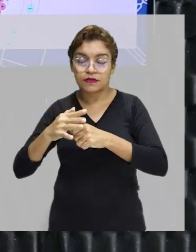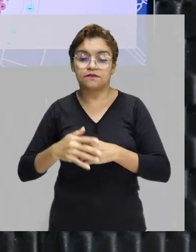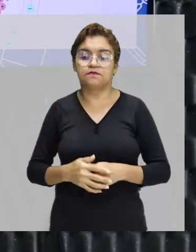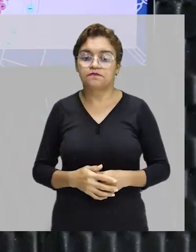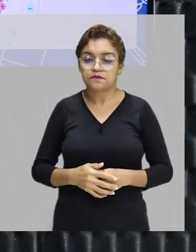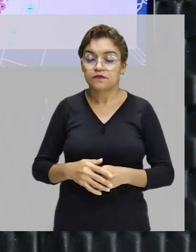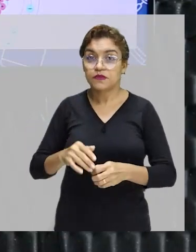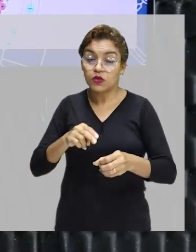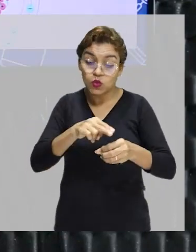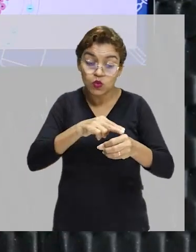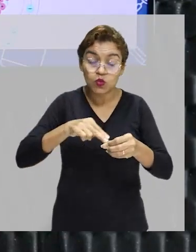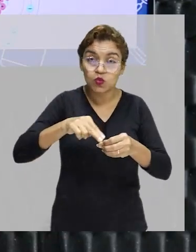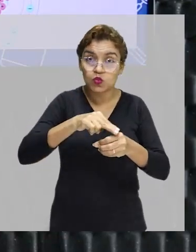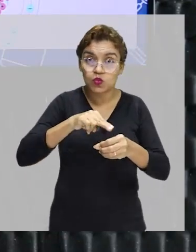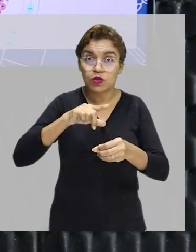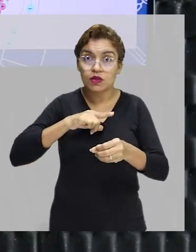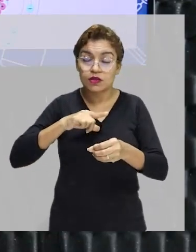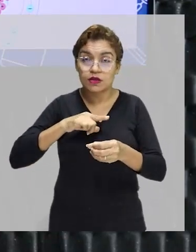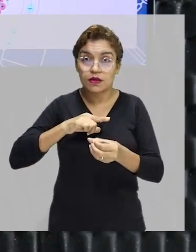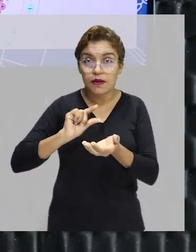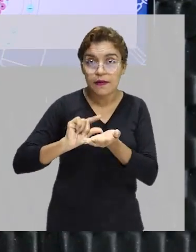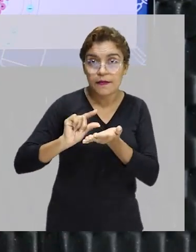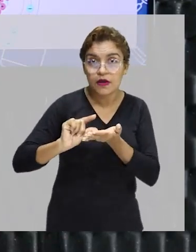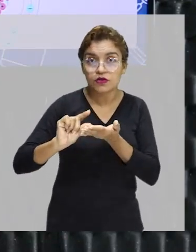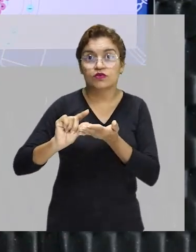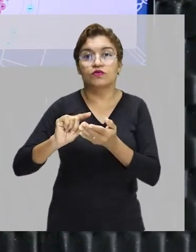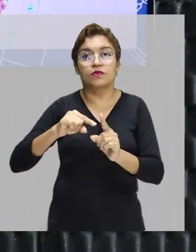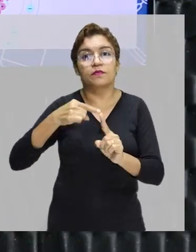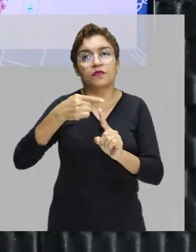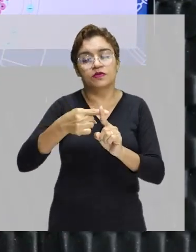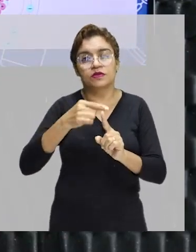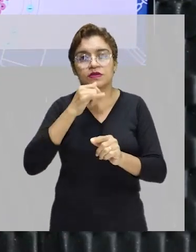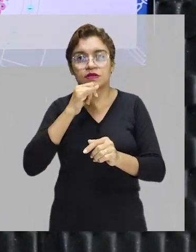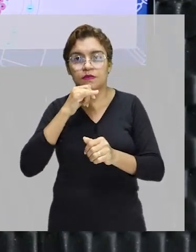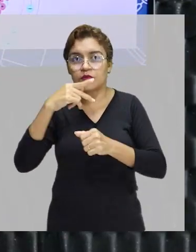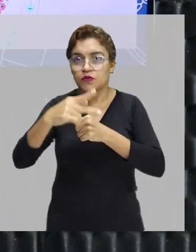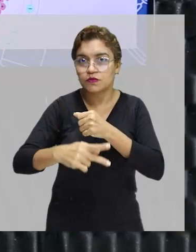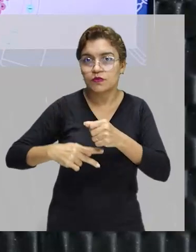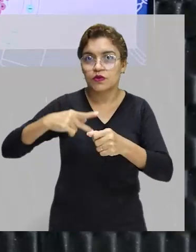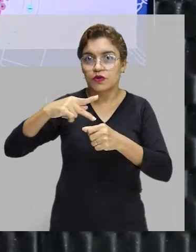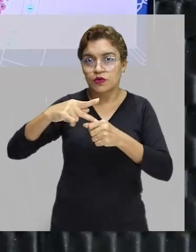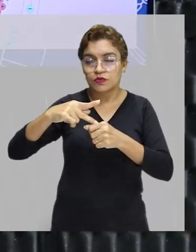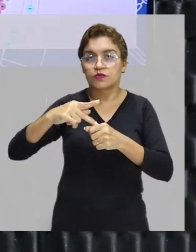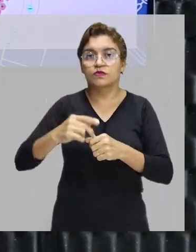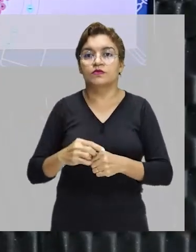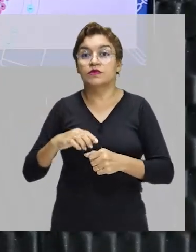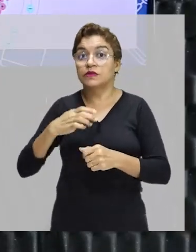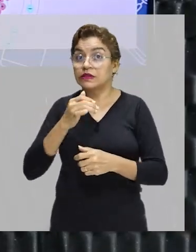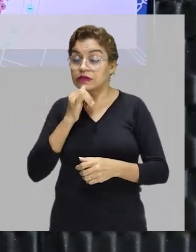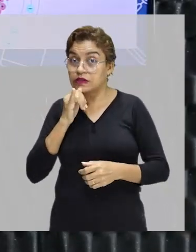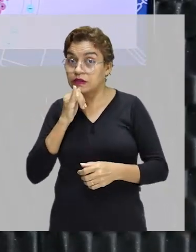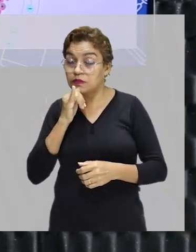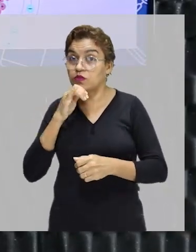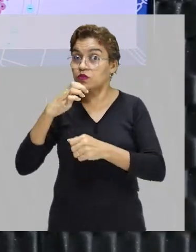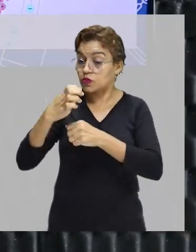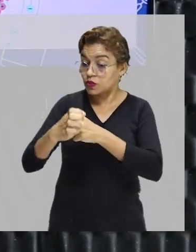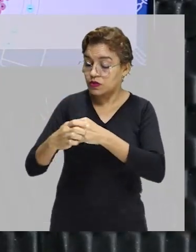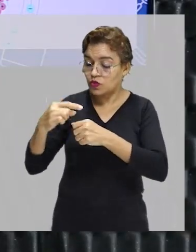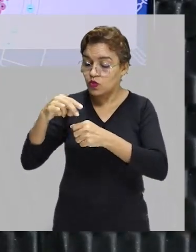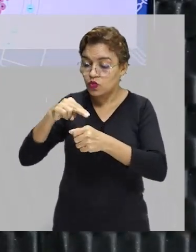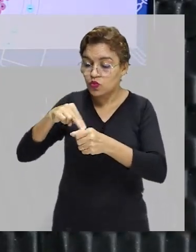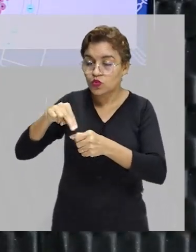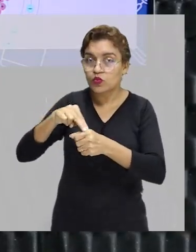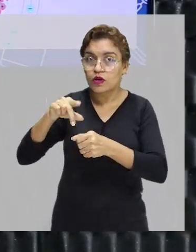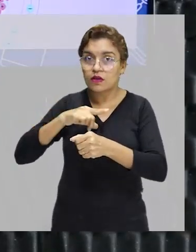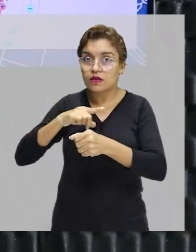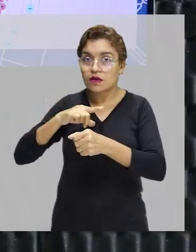teríamos apenas as partículas positivas, os prótons. E girando em torno desse núcleo,